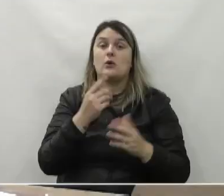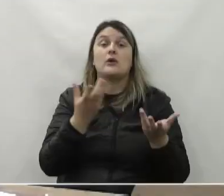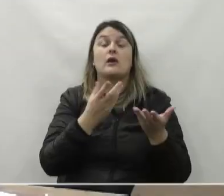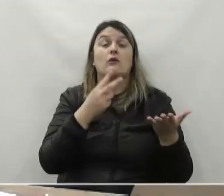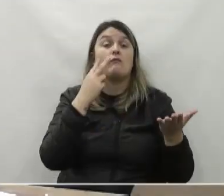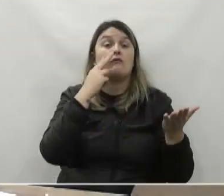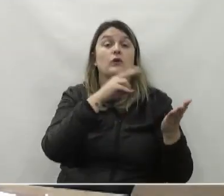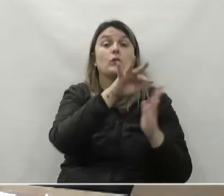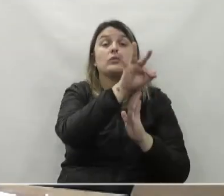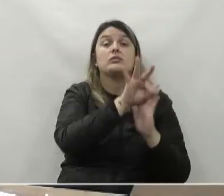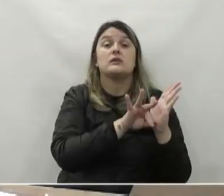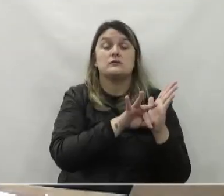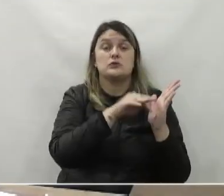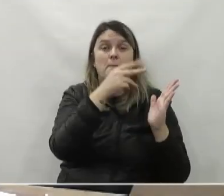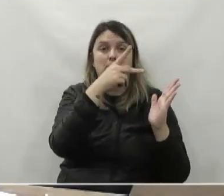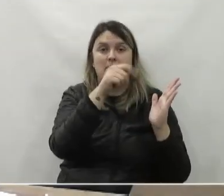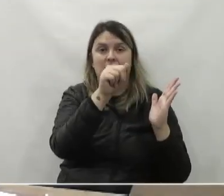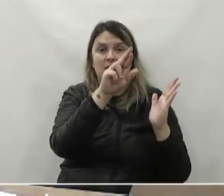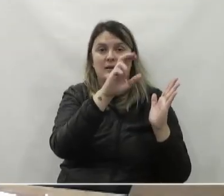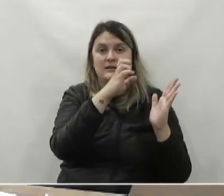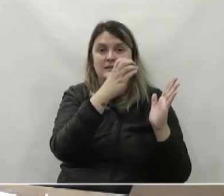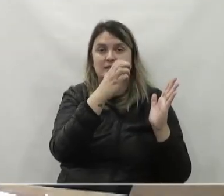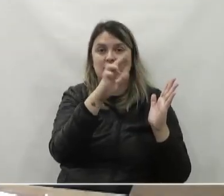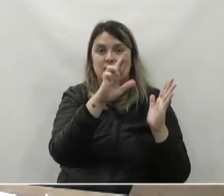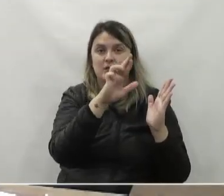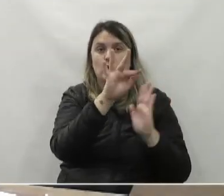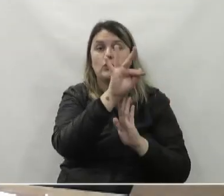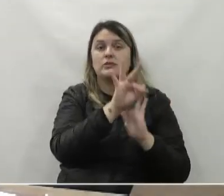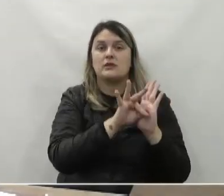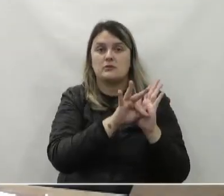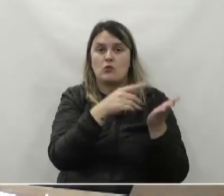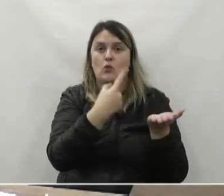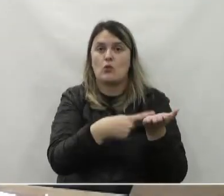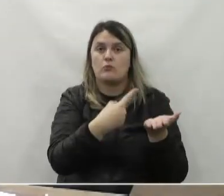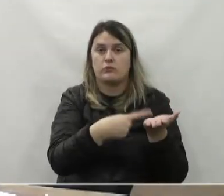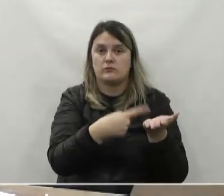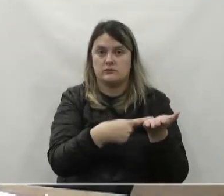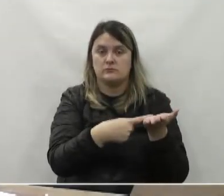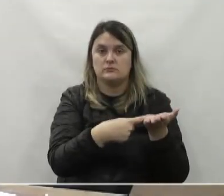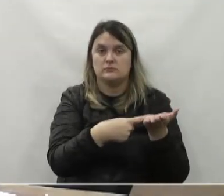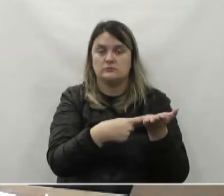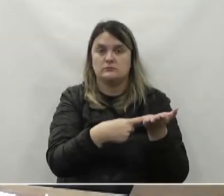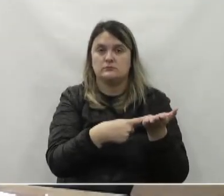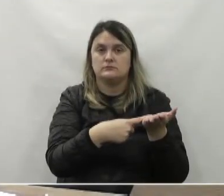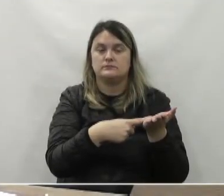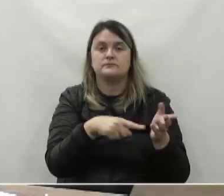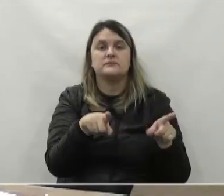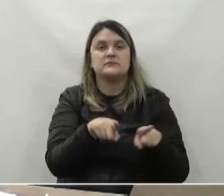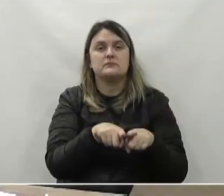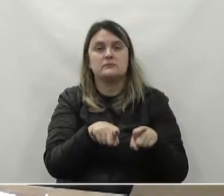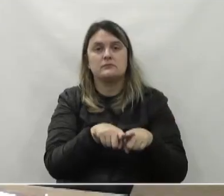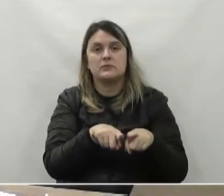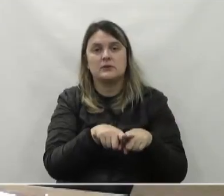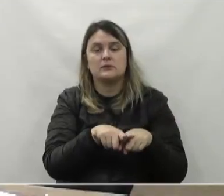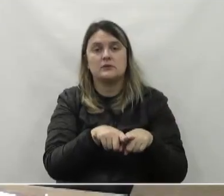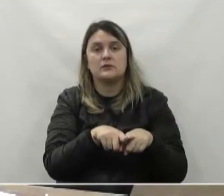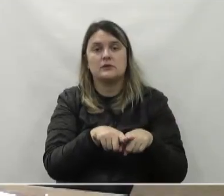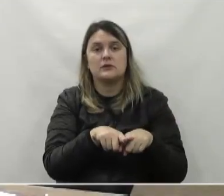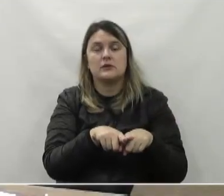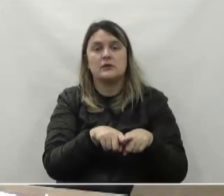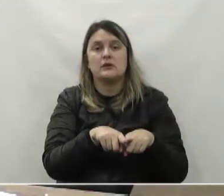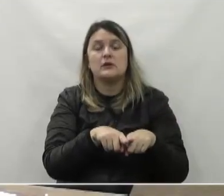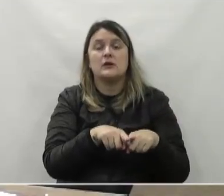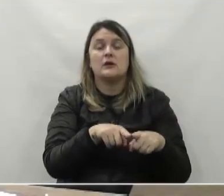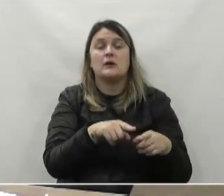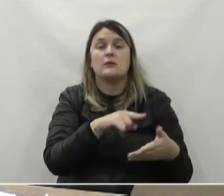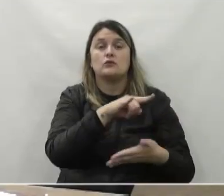ainda dele em relação ao termo de ajuste, o termo de acordo. E também, né, que passe